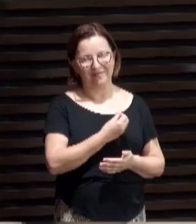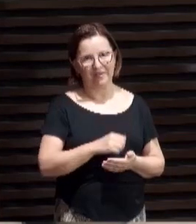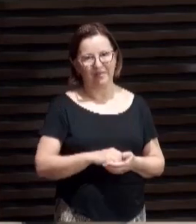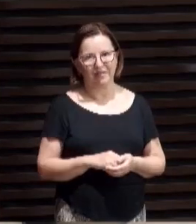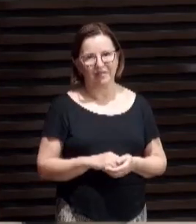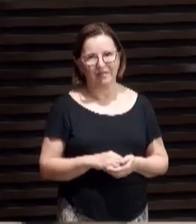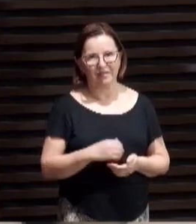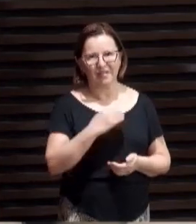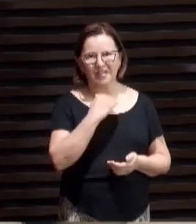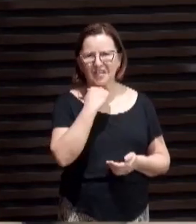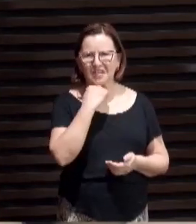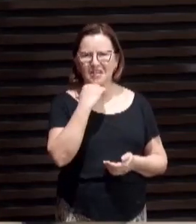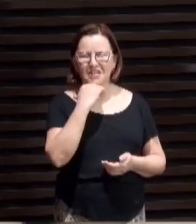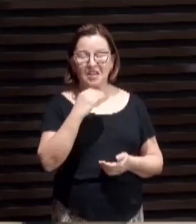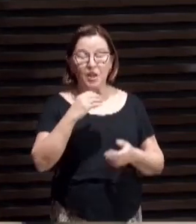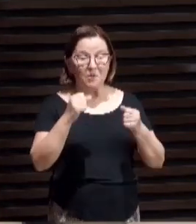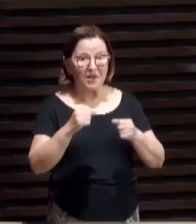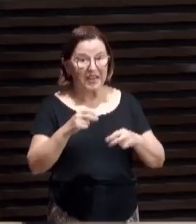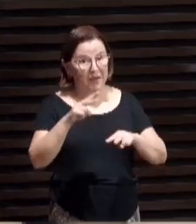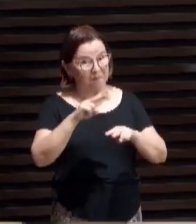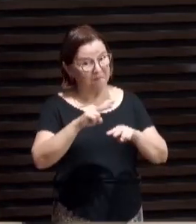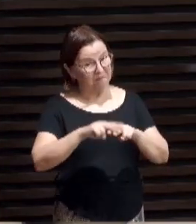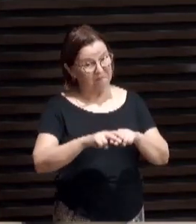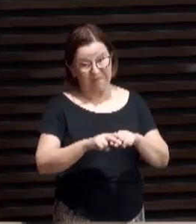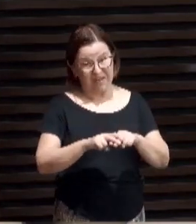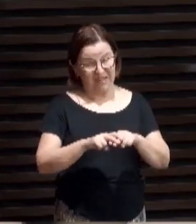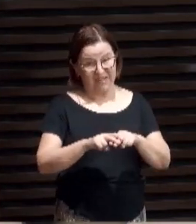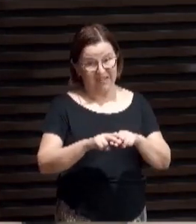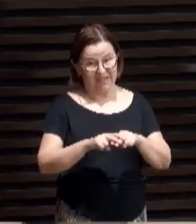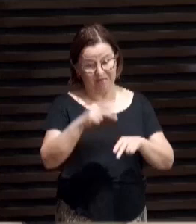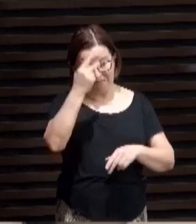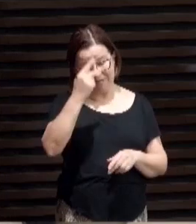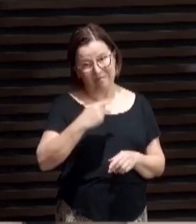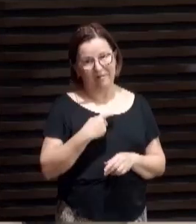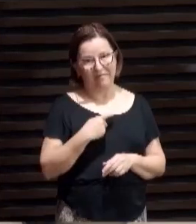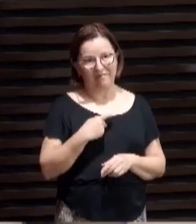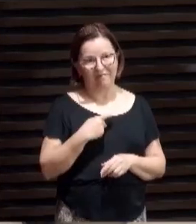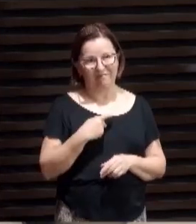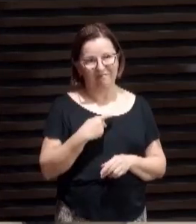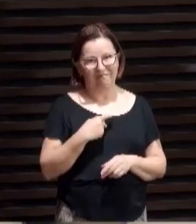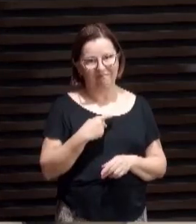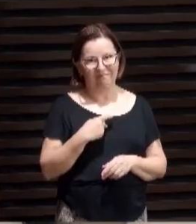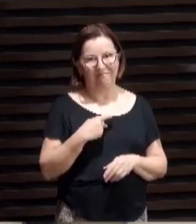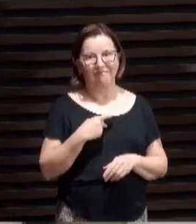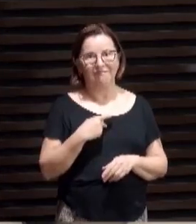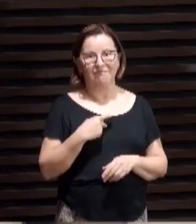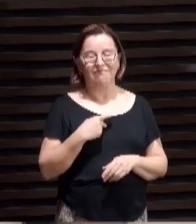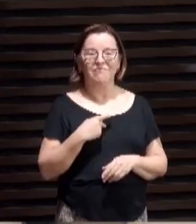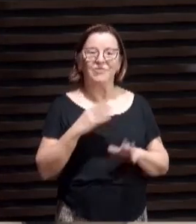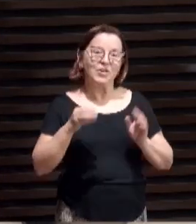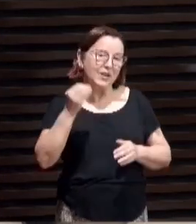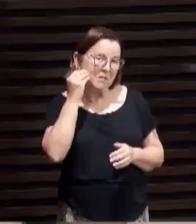Ninguém poderia colocar as mãos nele, tanto é que tentaram por muitas vezes, mas não puderam. Mas agora